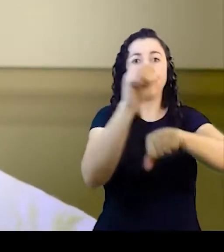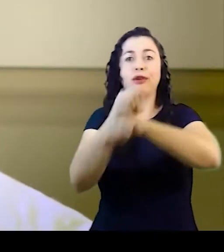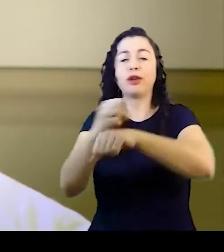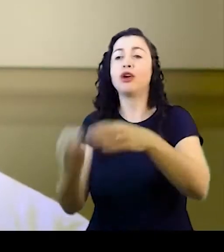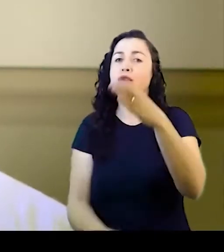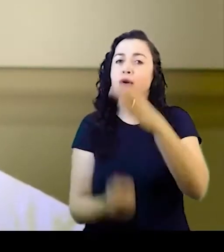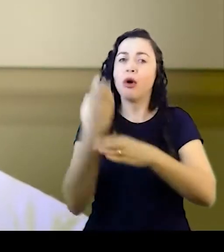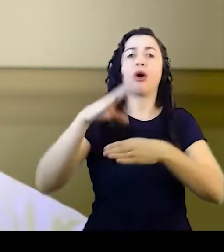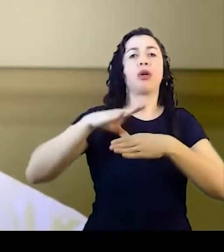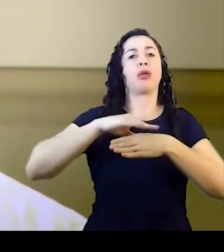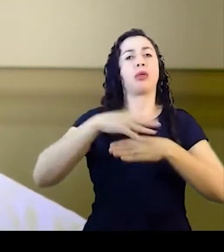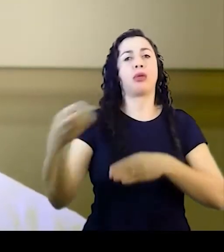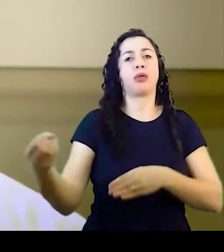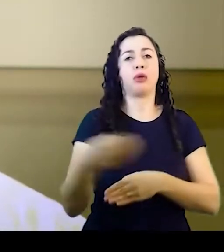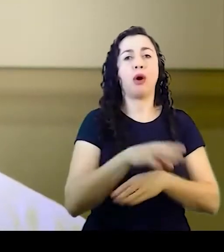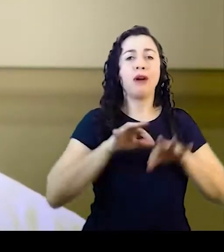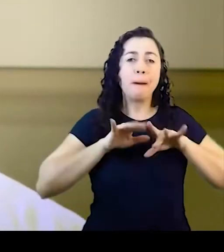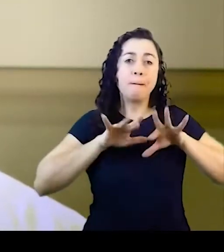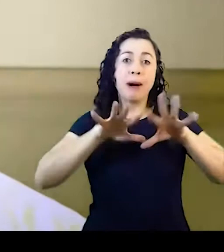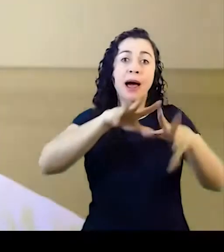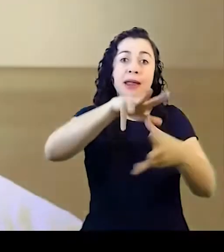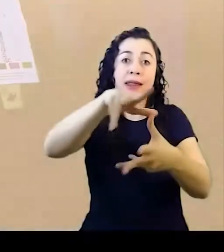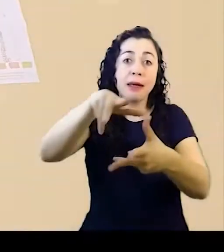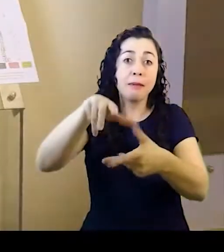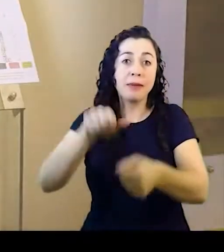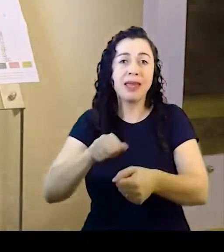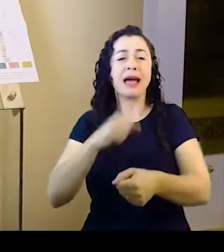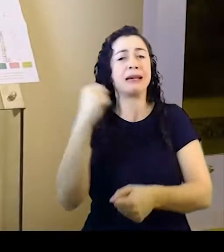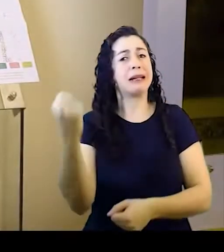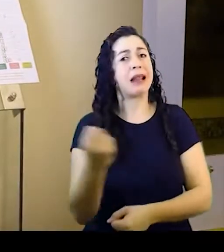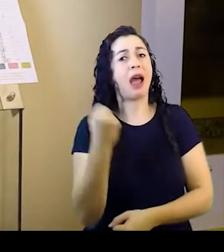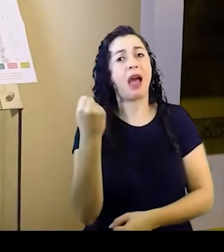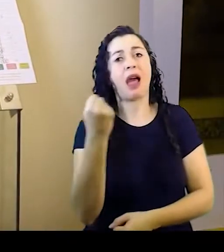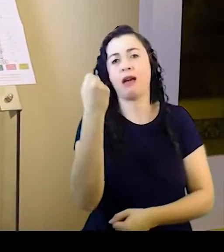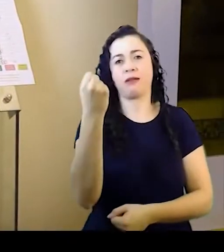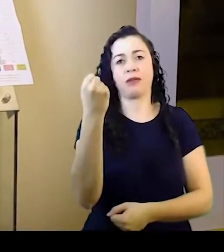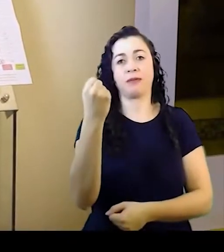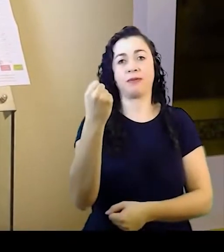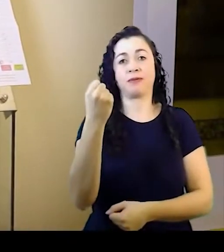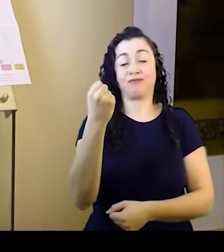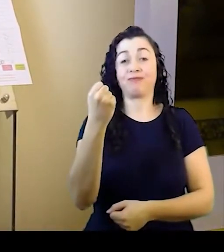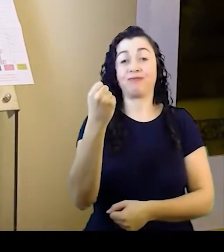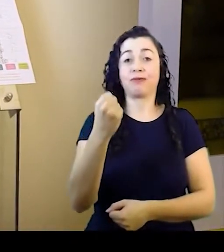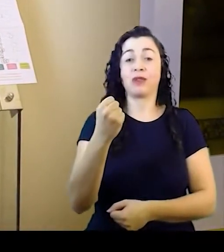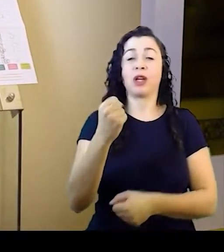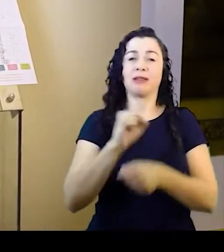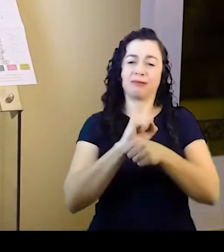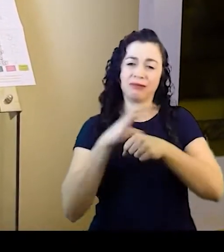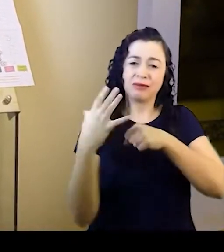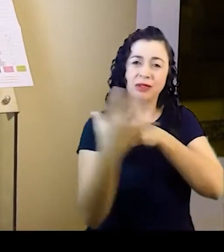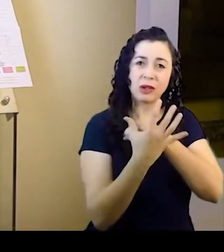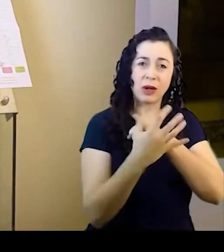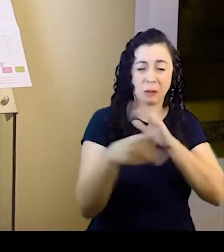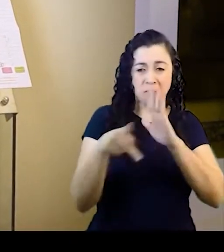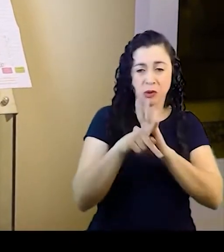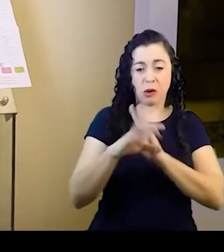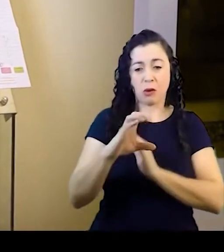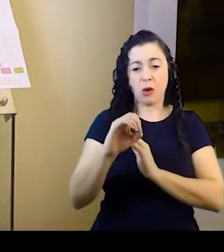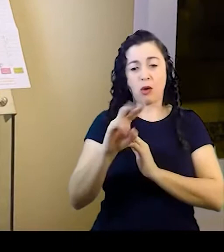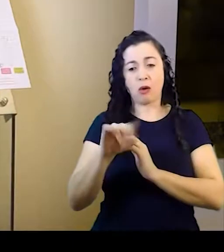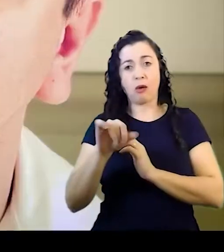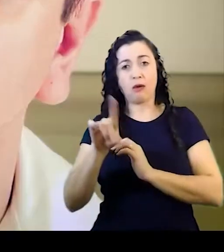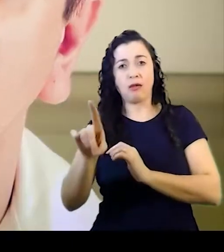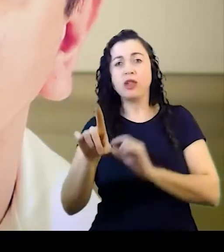novas doenças, pandemias de impacto global grave. A Covid, essa doença, e o SARS-CoV-2, eles são marcados por